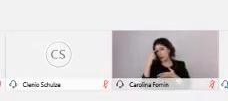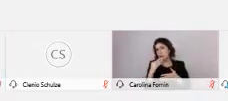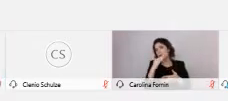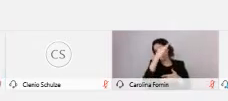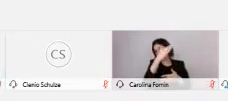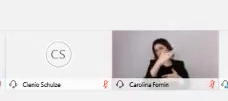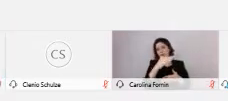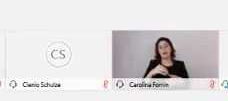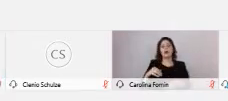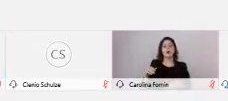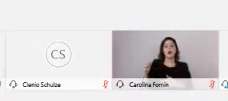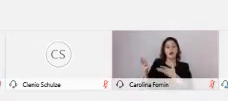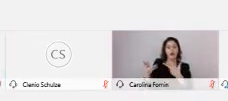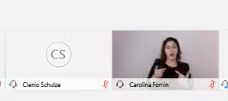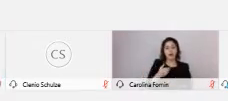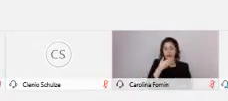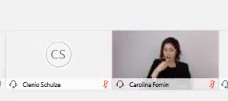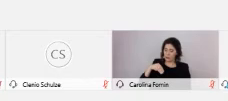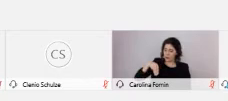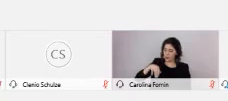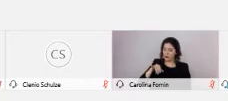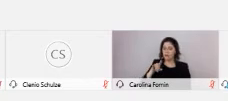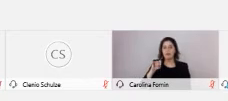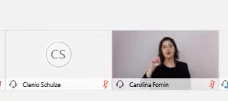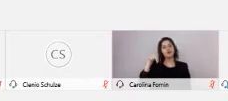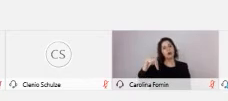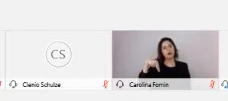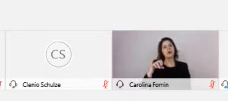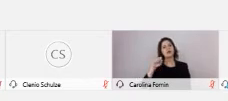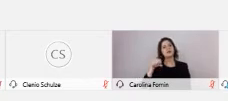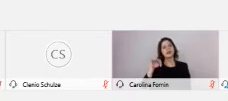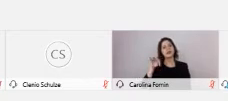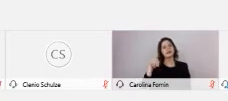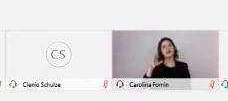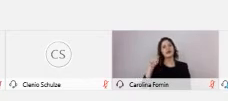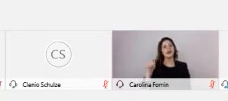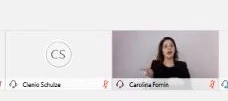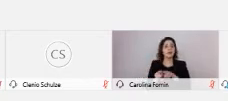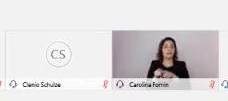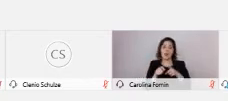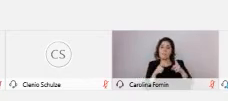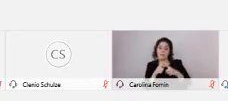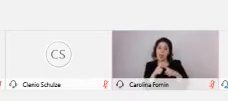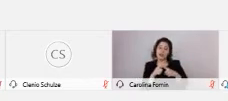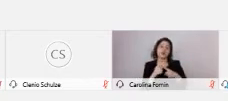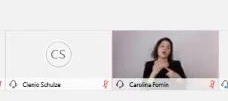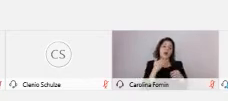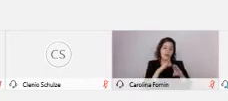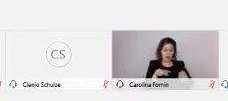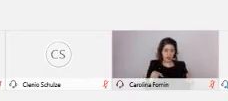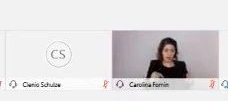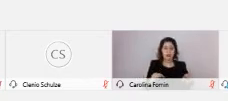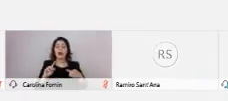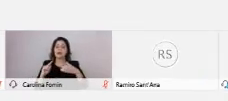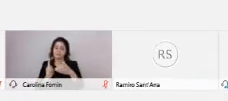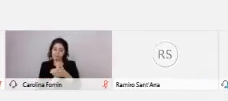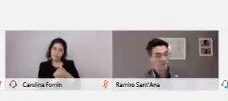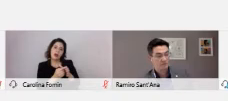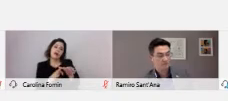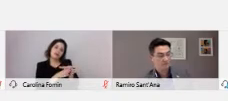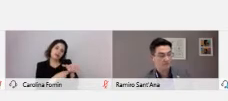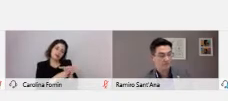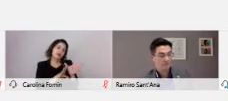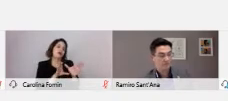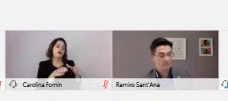Santana, o médico pediatra, integrante do Conselho Nacional de Secretários de Saúde e membro do Comitê Nacional de Saúde do Conselho Nacional de